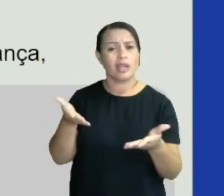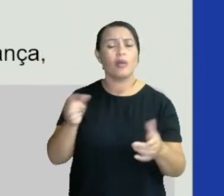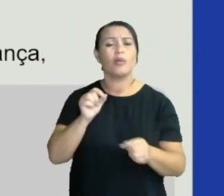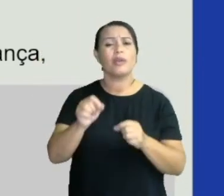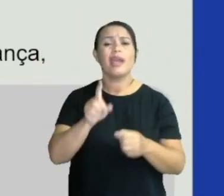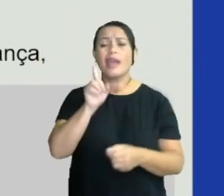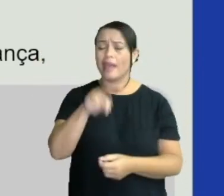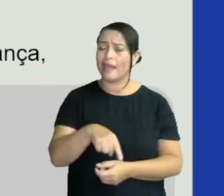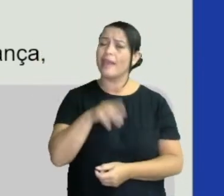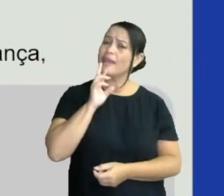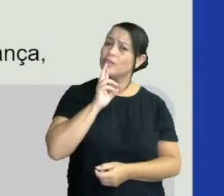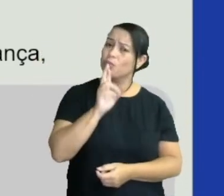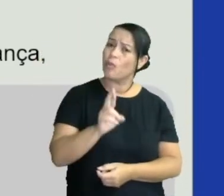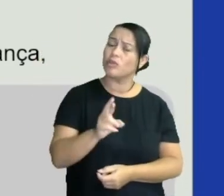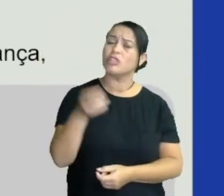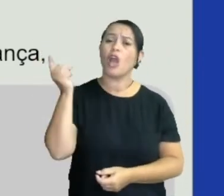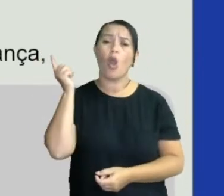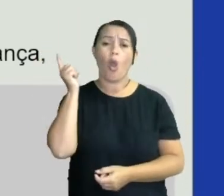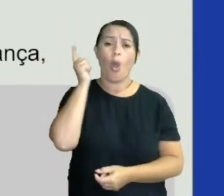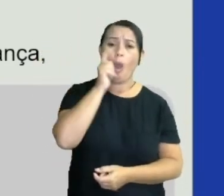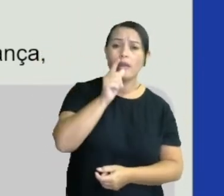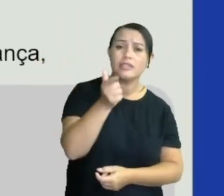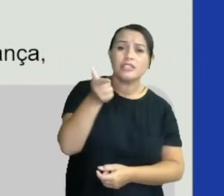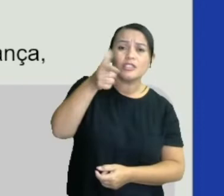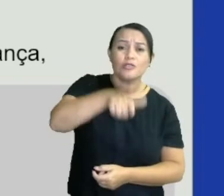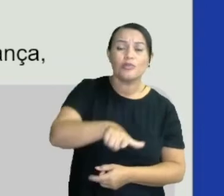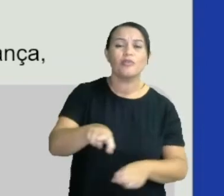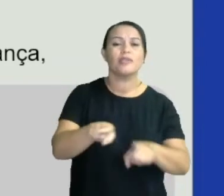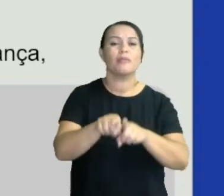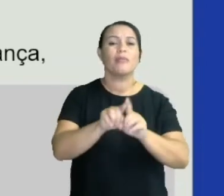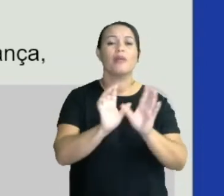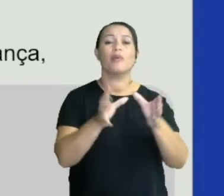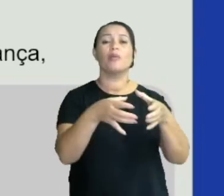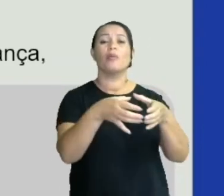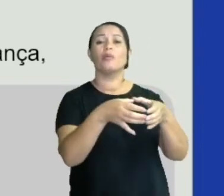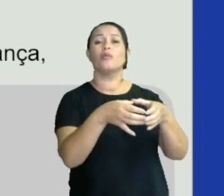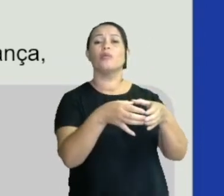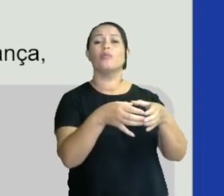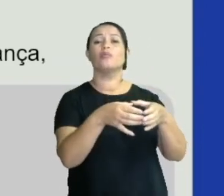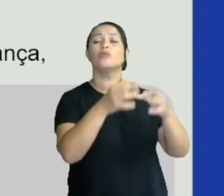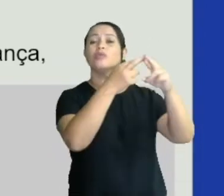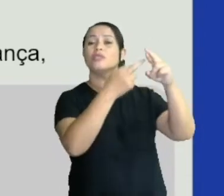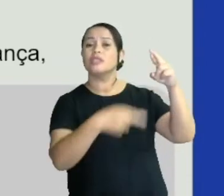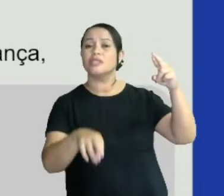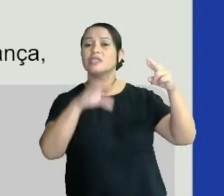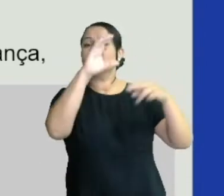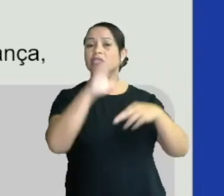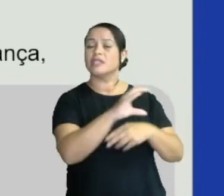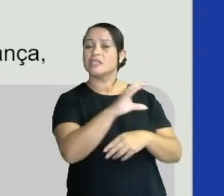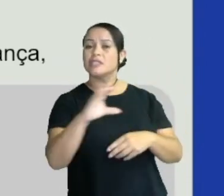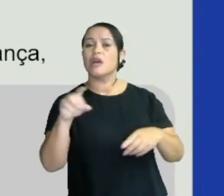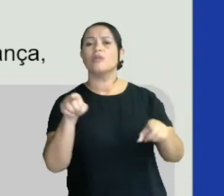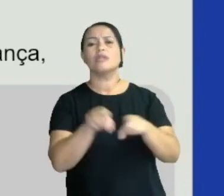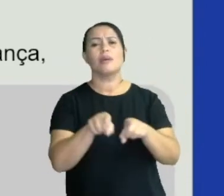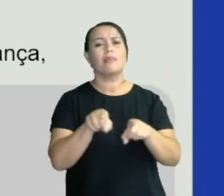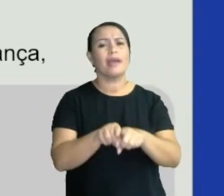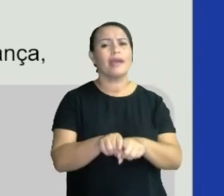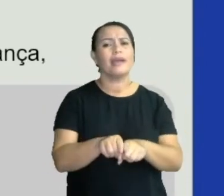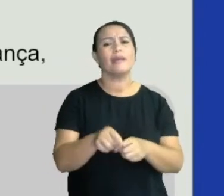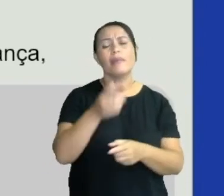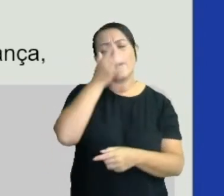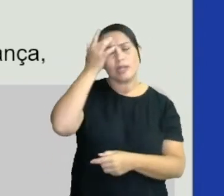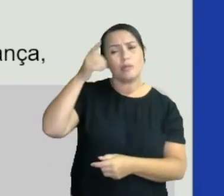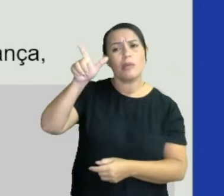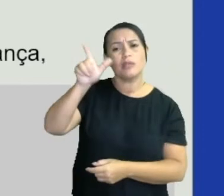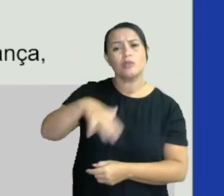exemplo, da reconquista por parte dos cristãos contra os mouros ali, que são os muçulmanos